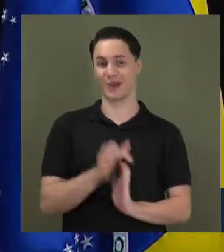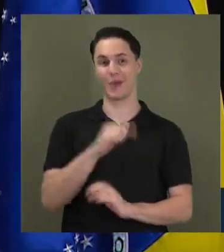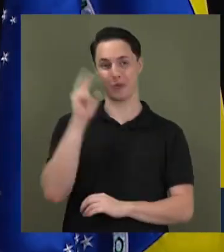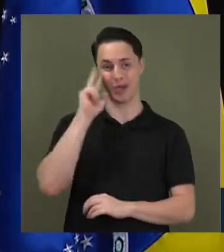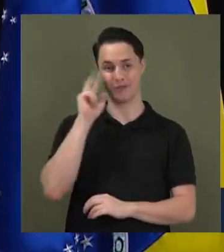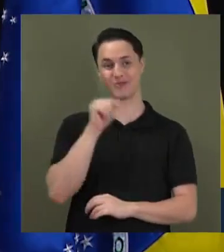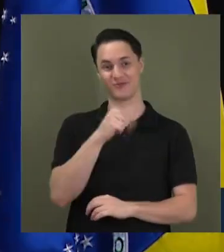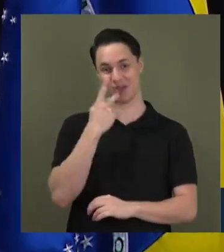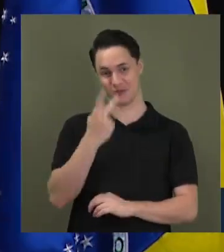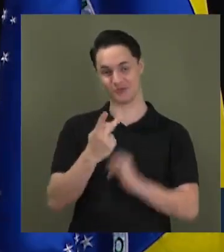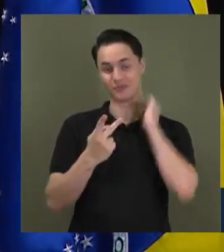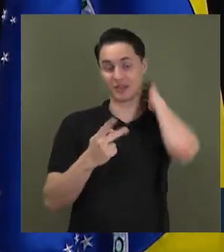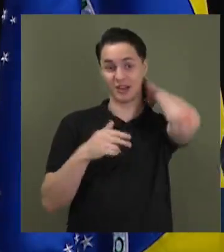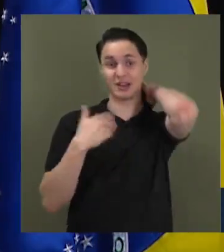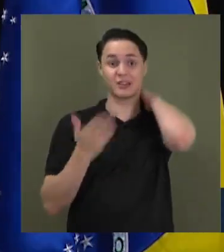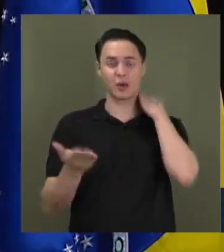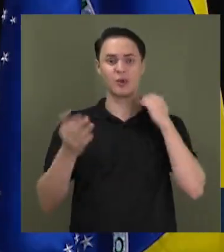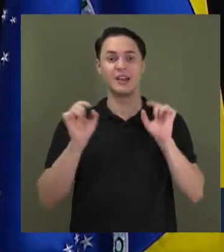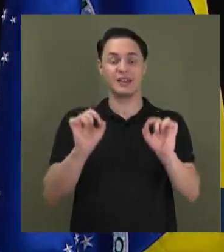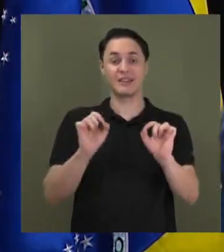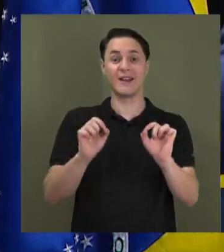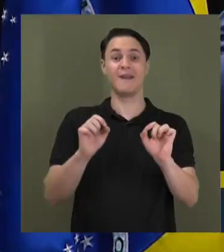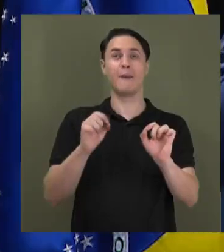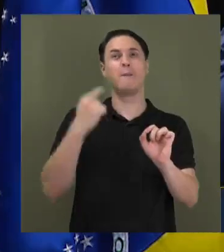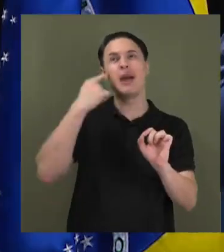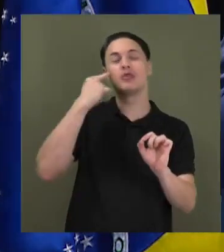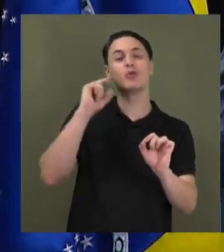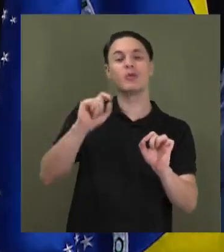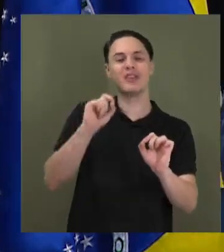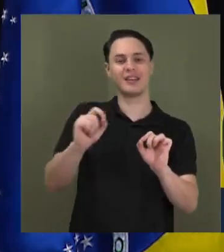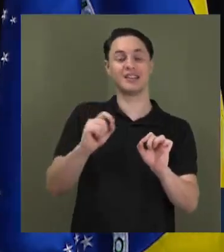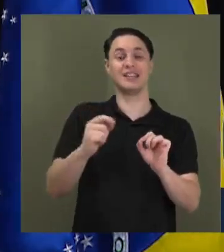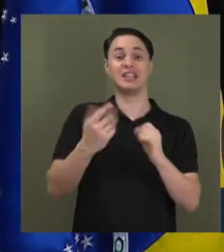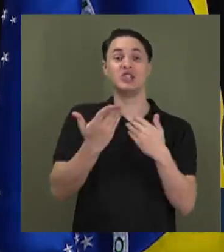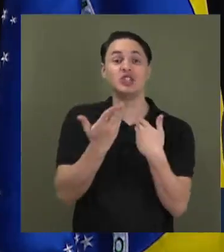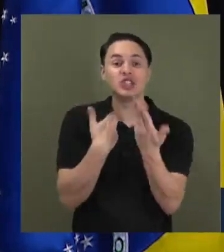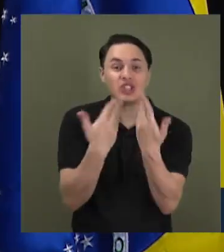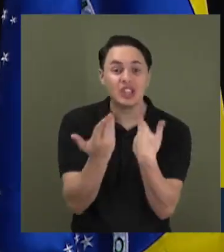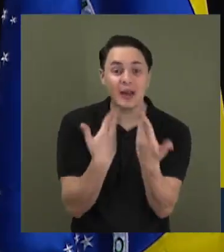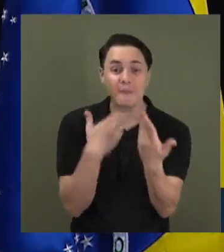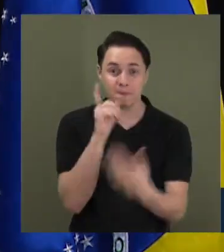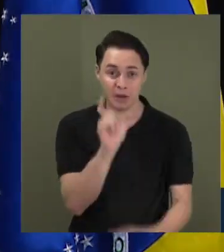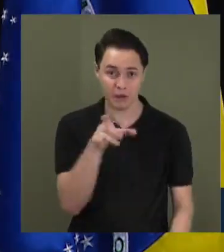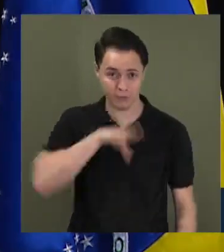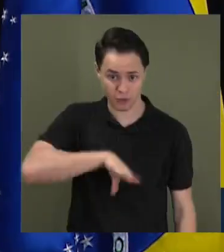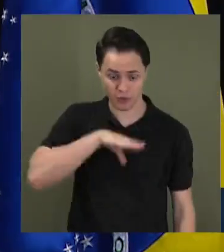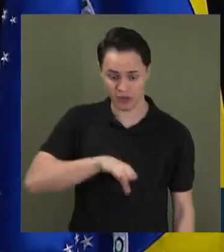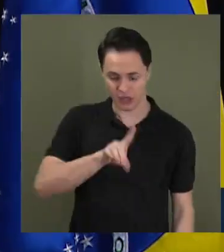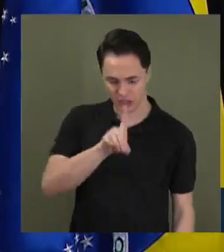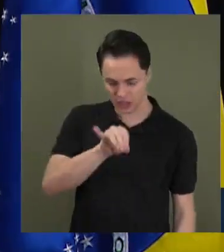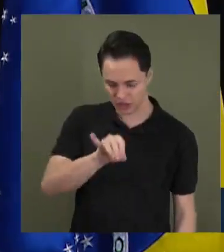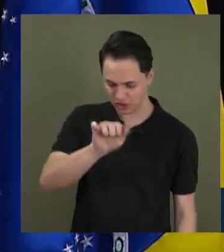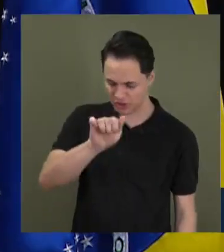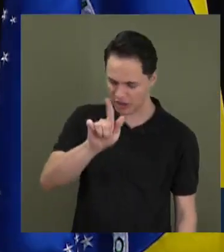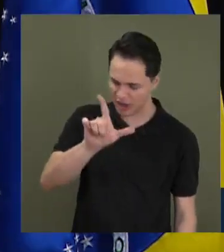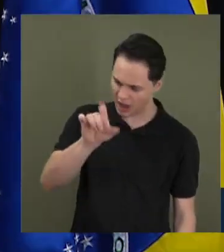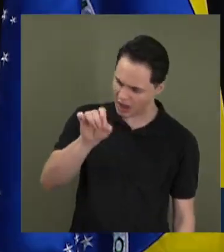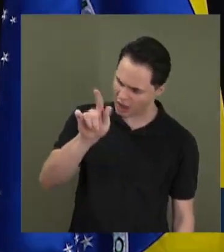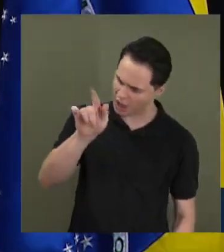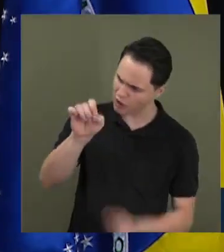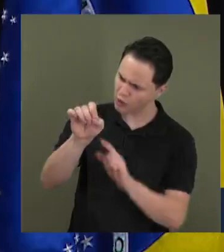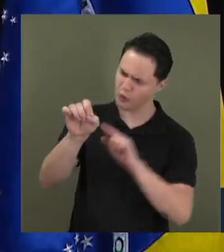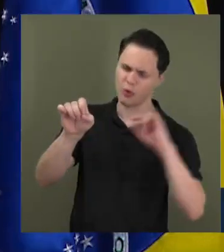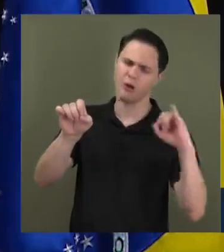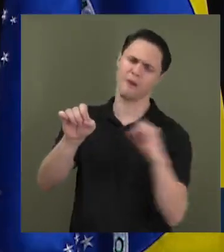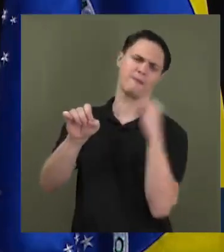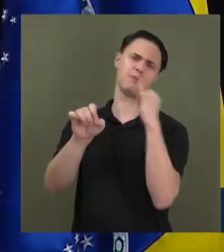são premissas muito importantes para o meu ser. E eu quero aqui fazer uma abordagem, senhor